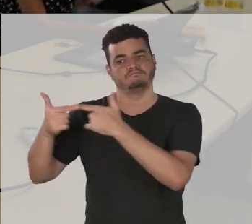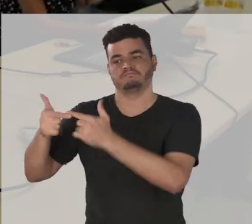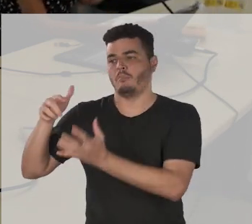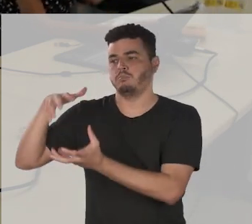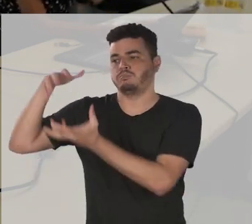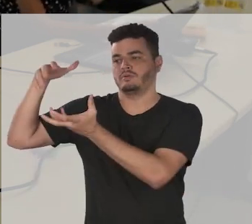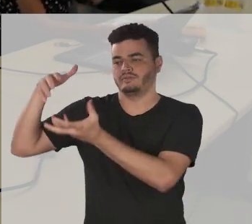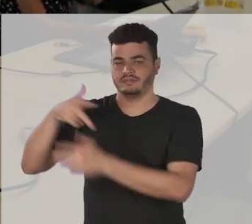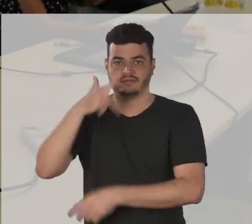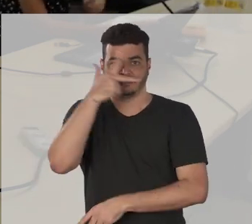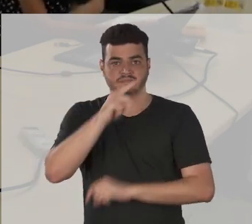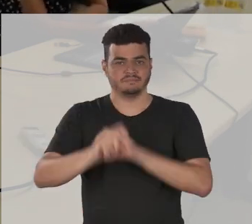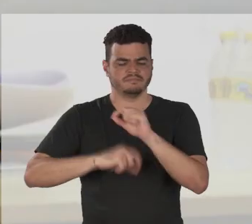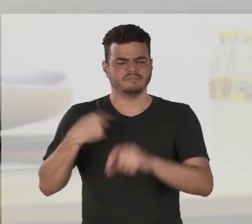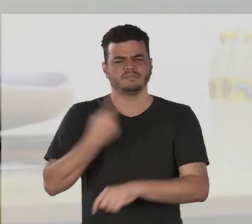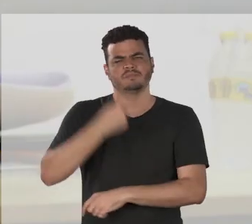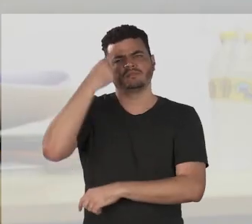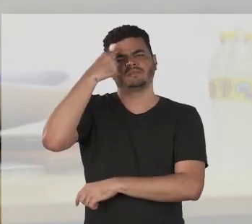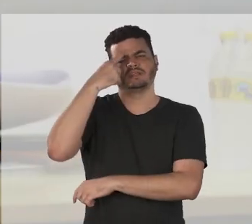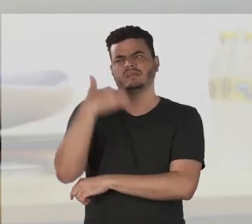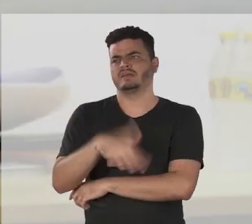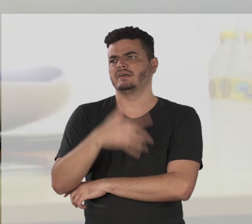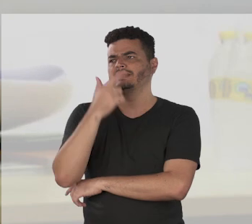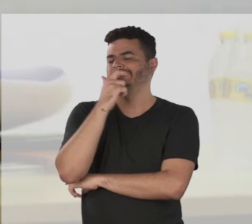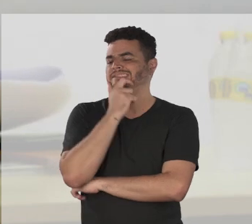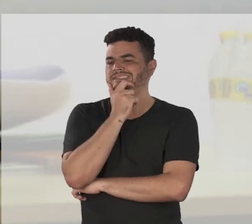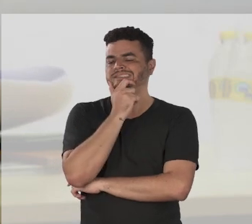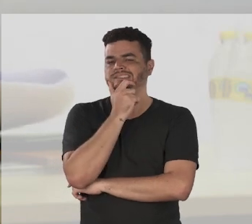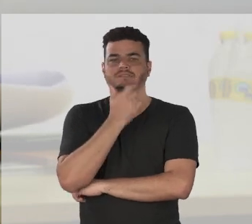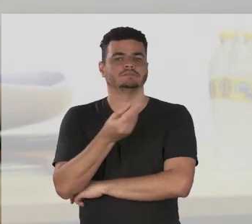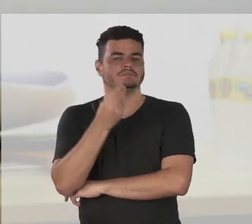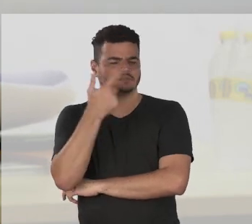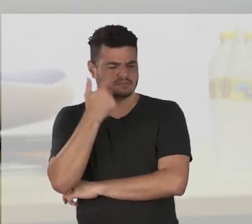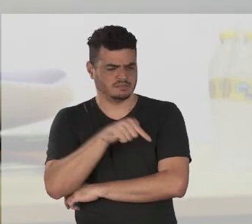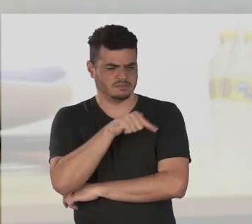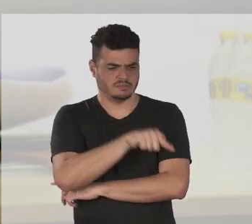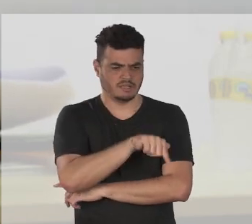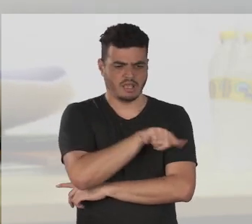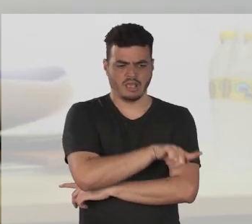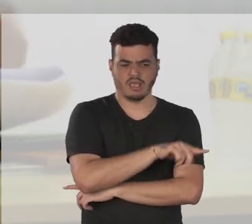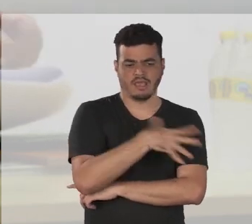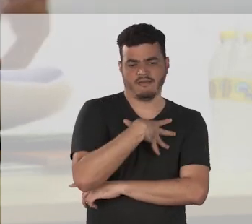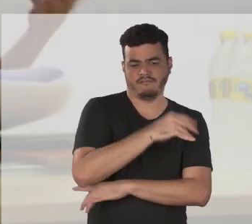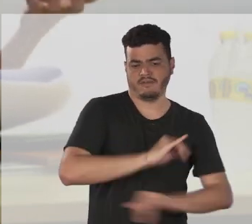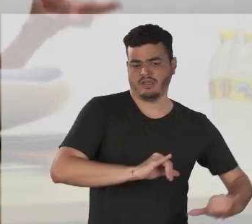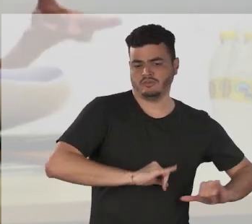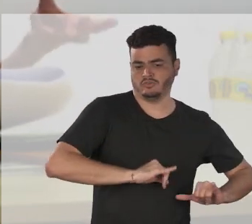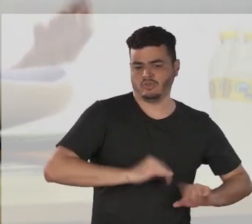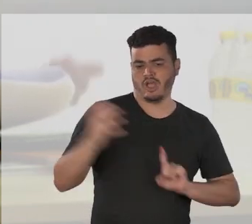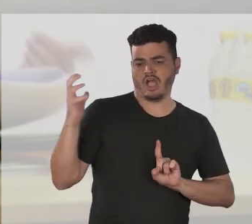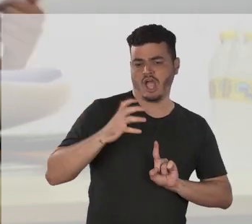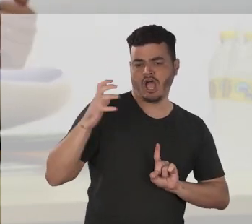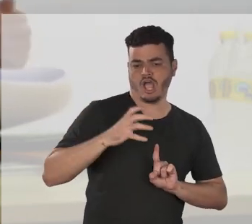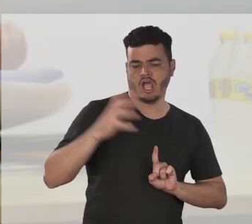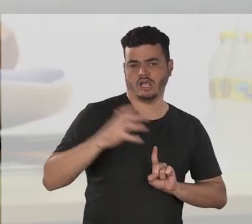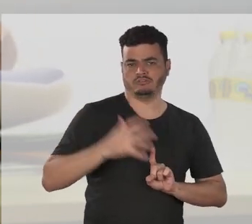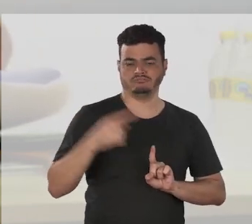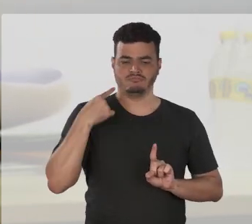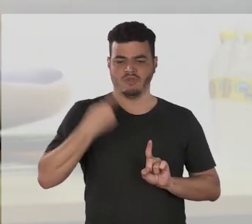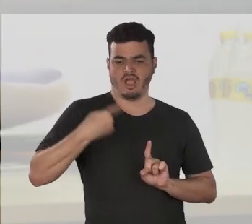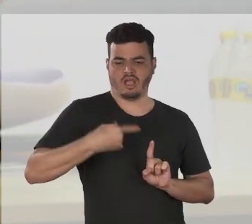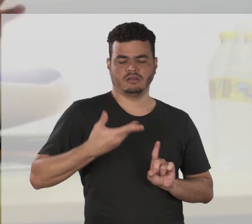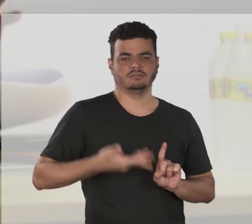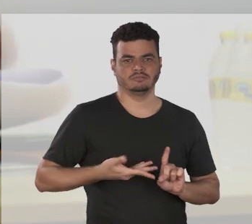apresenta um desfecho reparador. Se podemos pensar, se podemos desse modo, de uma criança que sofre os